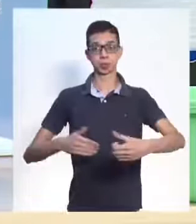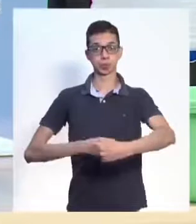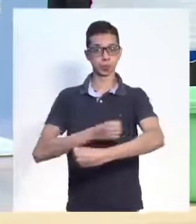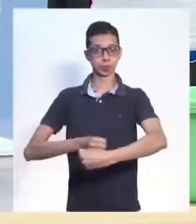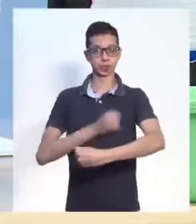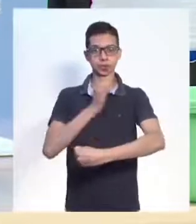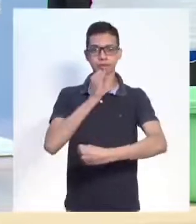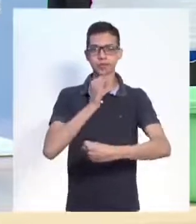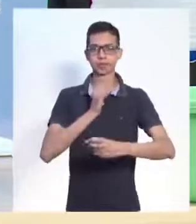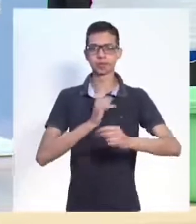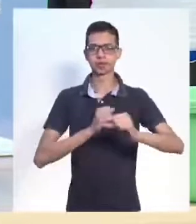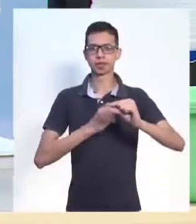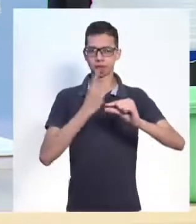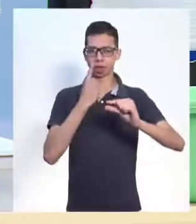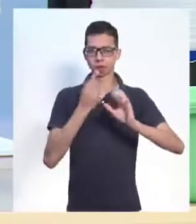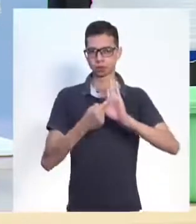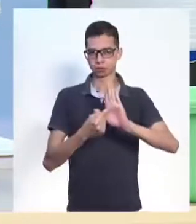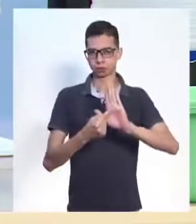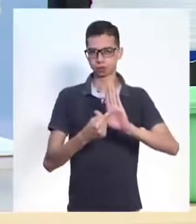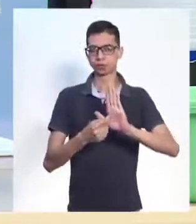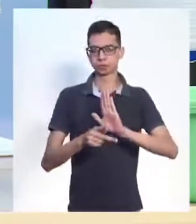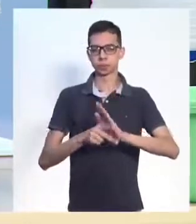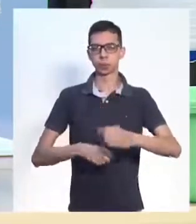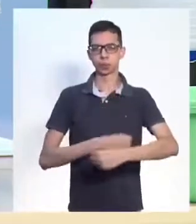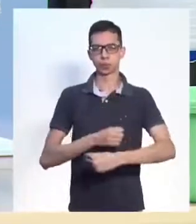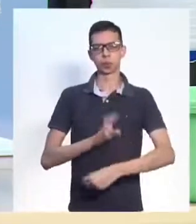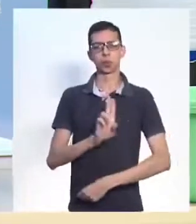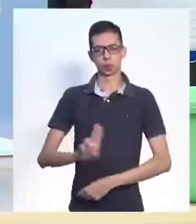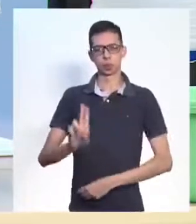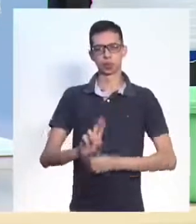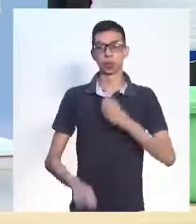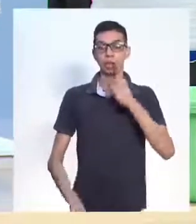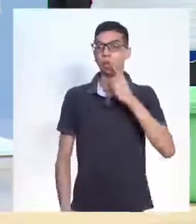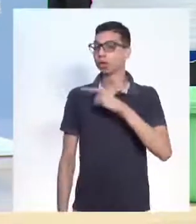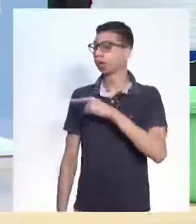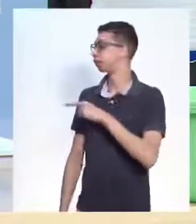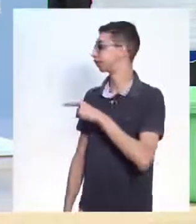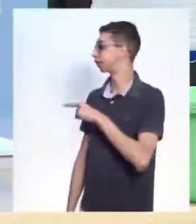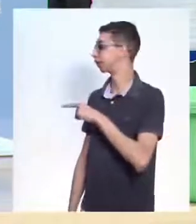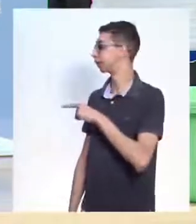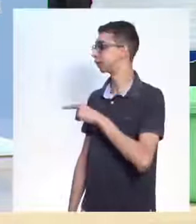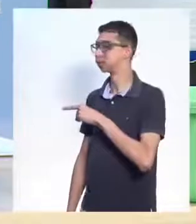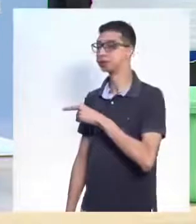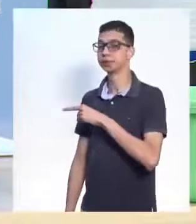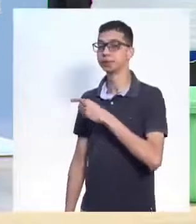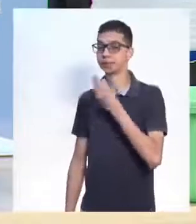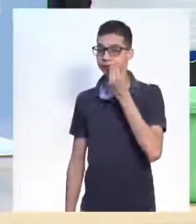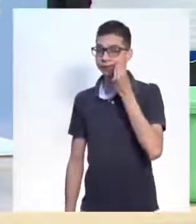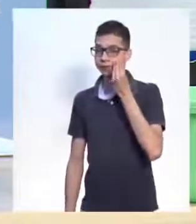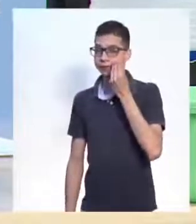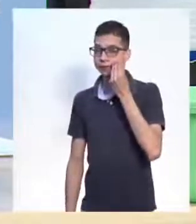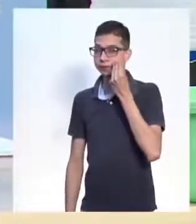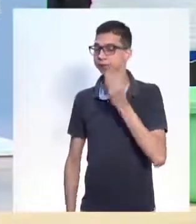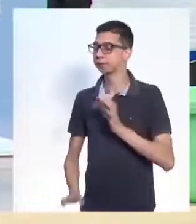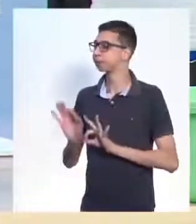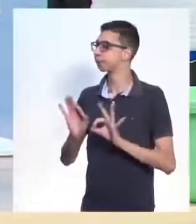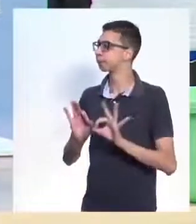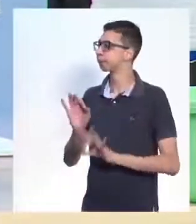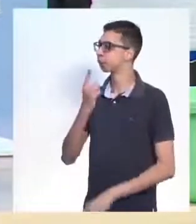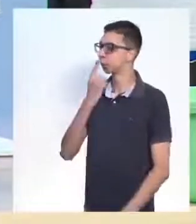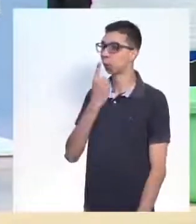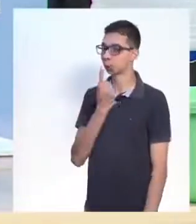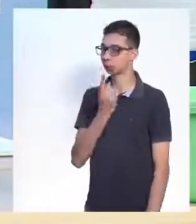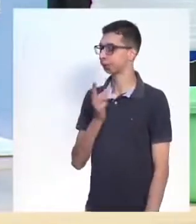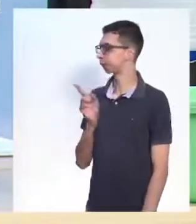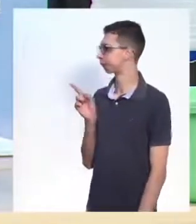vocês, ó. Aqui é um termômetro de cozinha. Se eu colocar ele aqui dentro, vou até trocar de mão para tentar facilitar. Se vocês verem